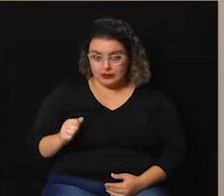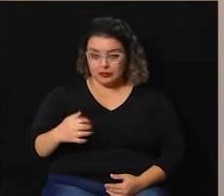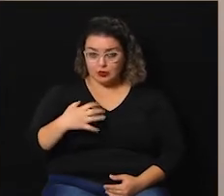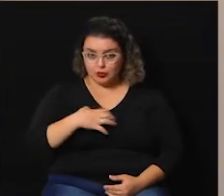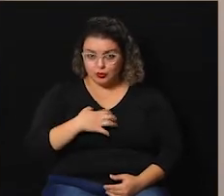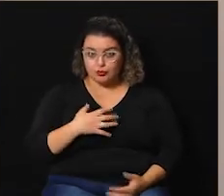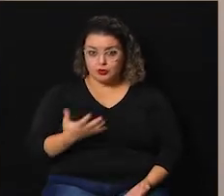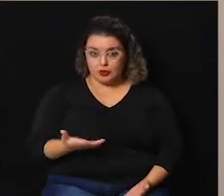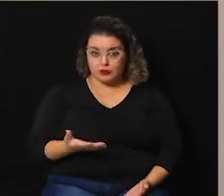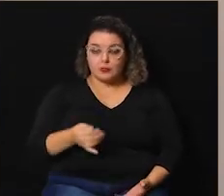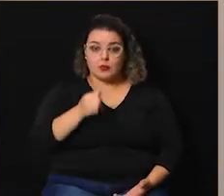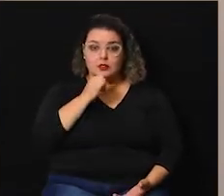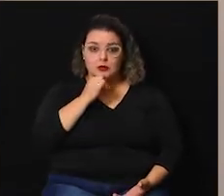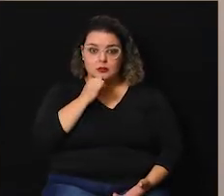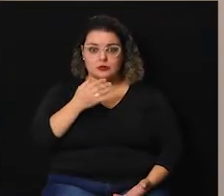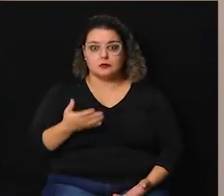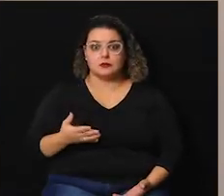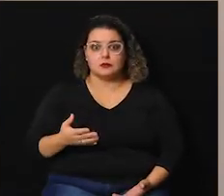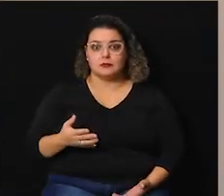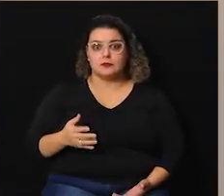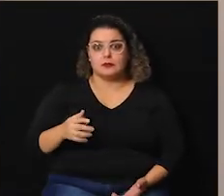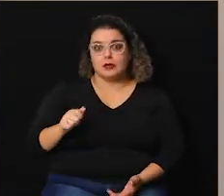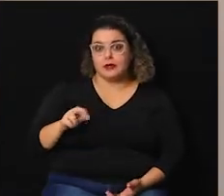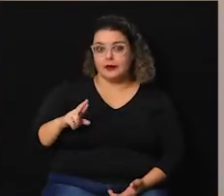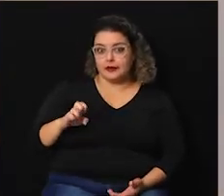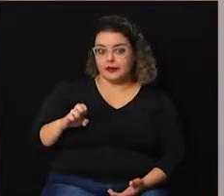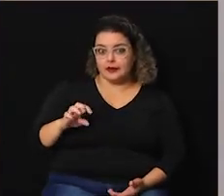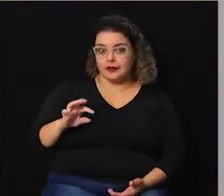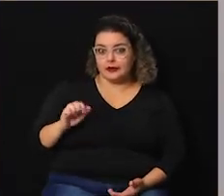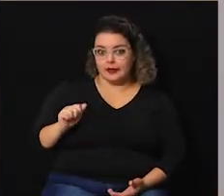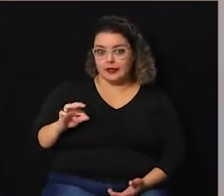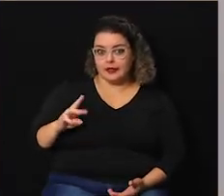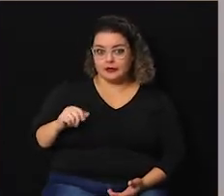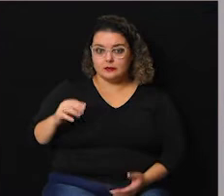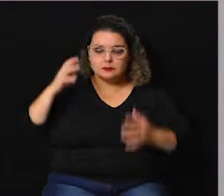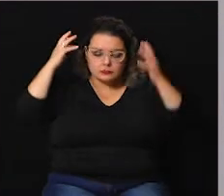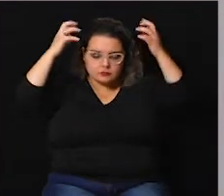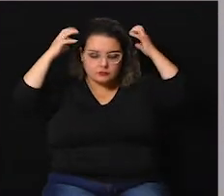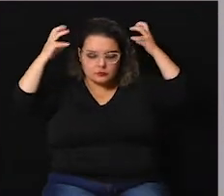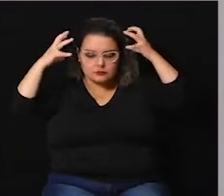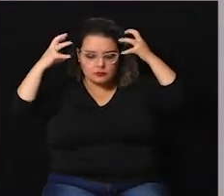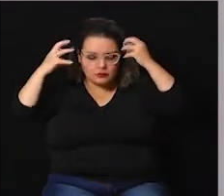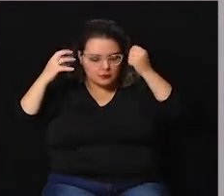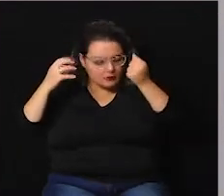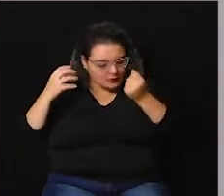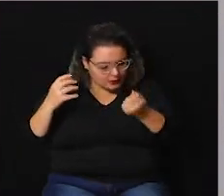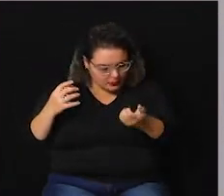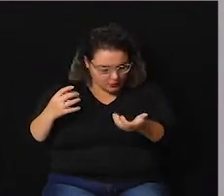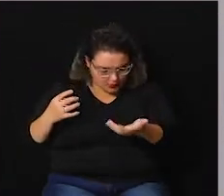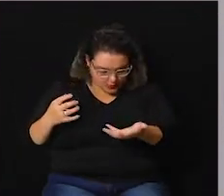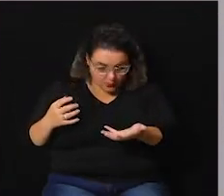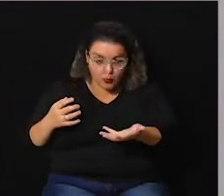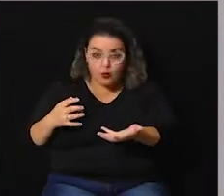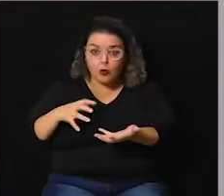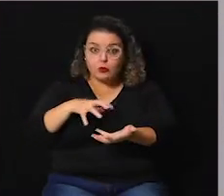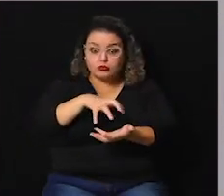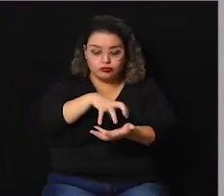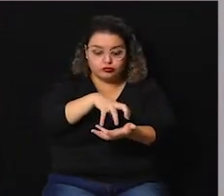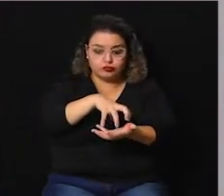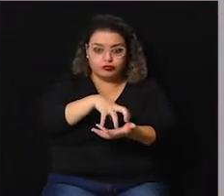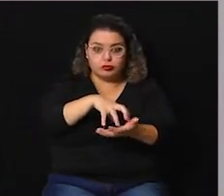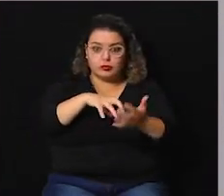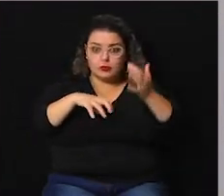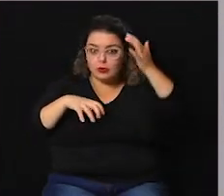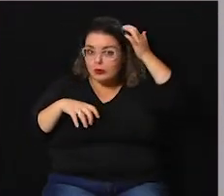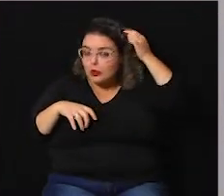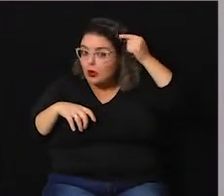sintomas. Então, por exemplo, a alopecia areata, a pessoa está tomando banho e, de repente, fica com um punhado de cabelos na mão e o